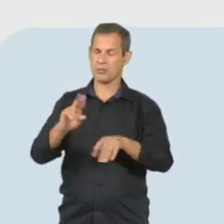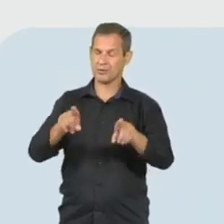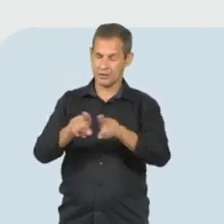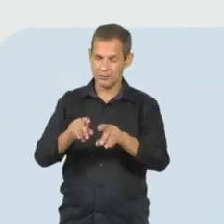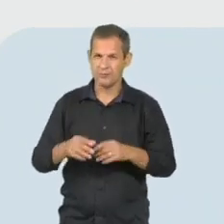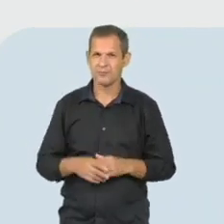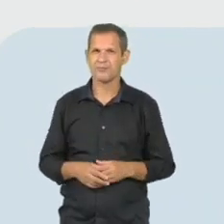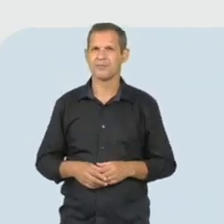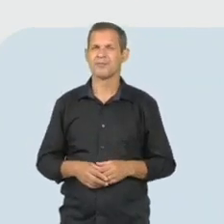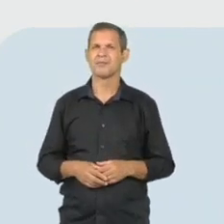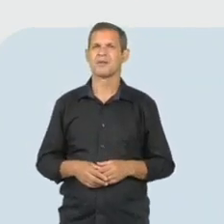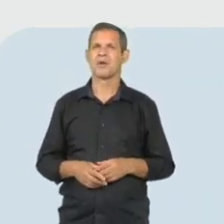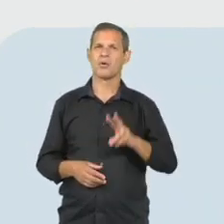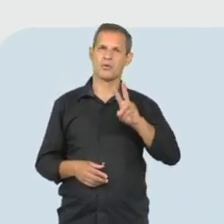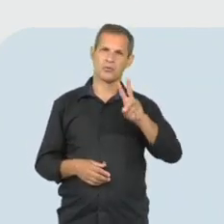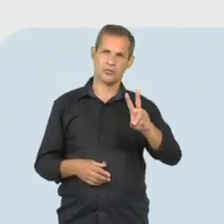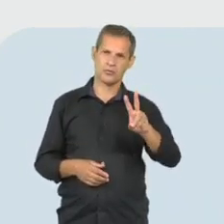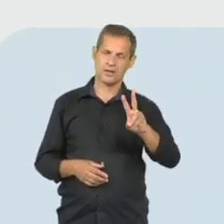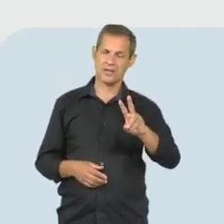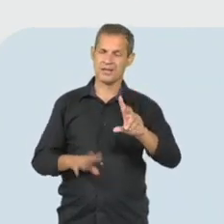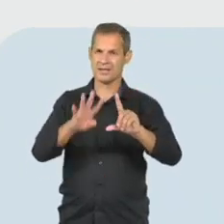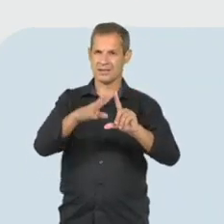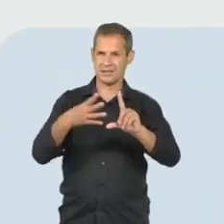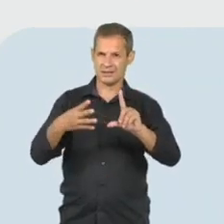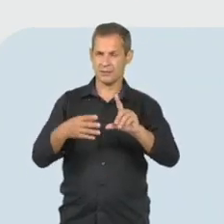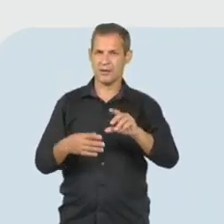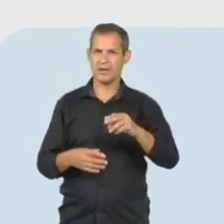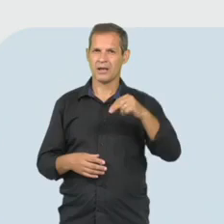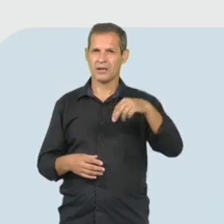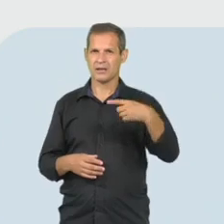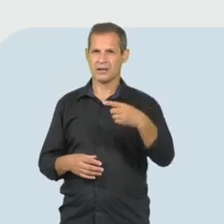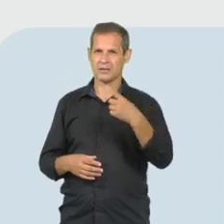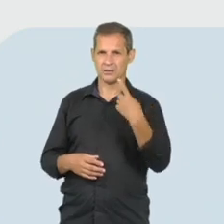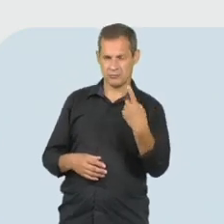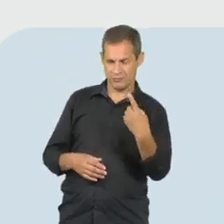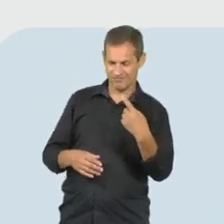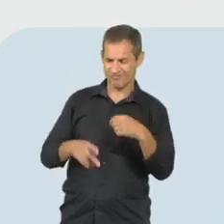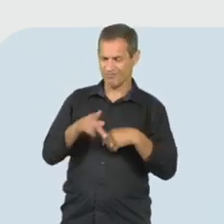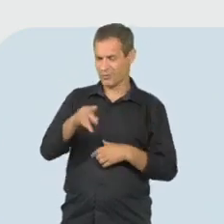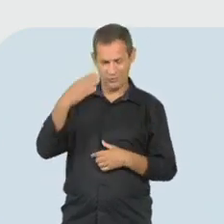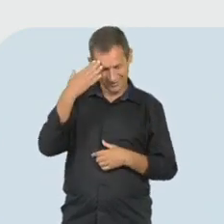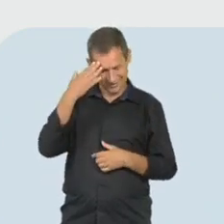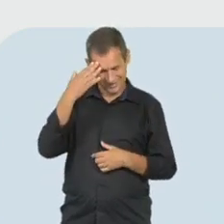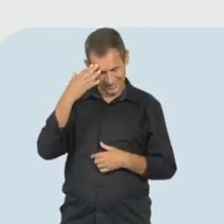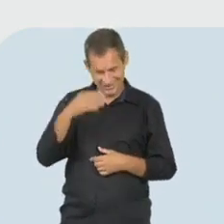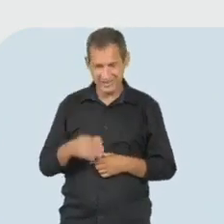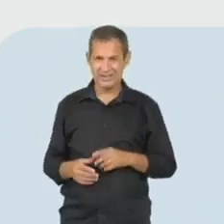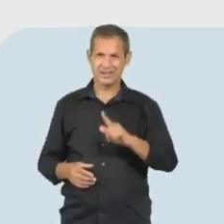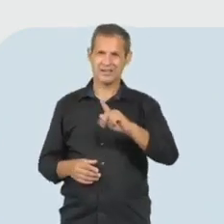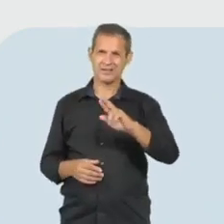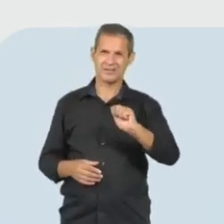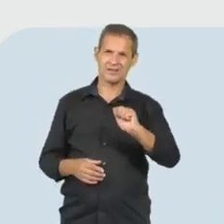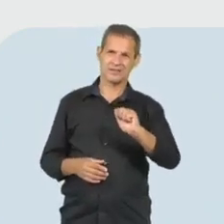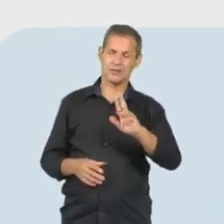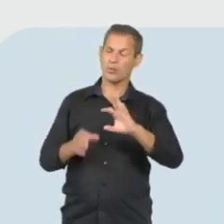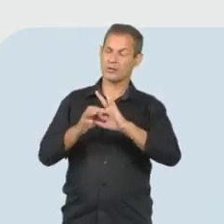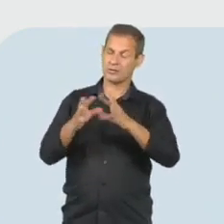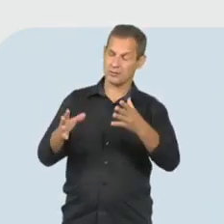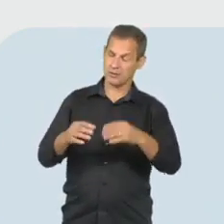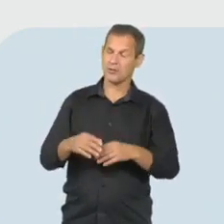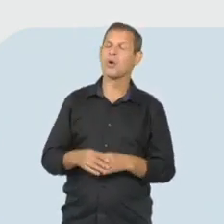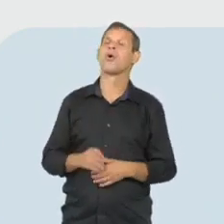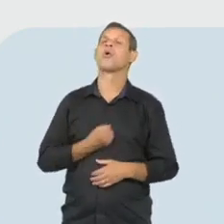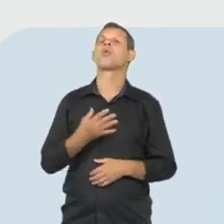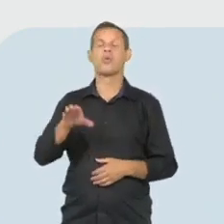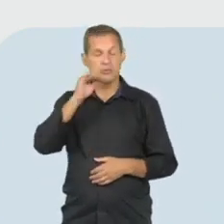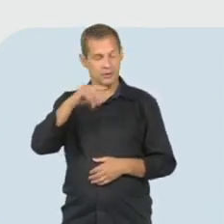aqui o V, que é da tabela, N-1. Professor, não entendi nada desse grau de liberdade. Funciona assim. Quantos